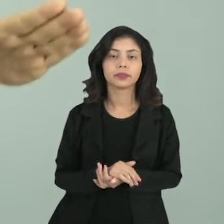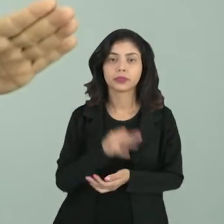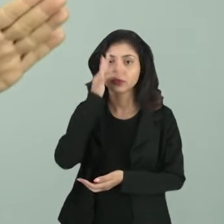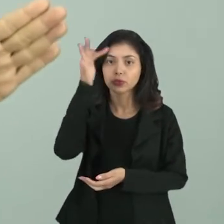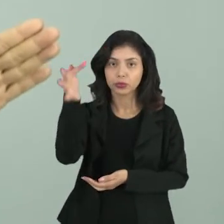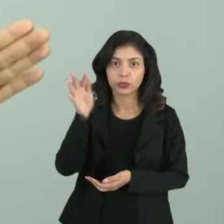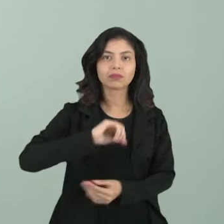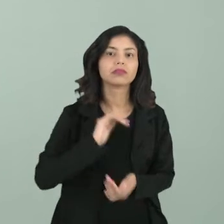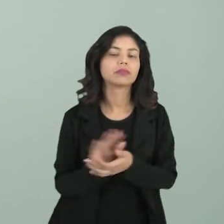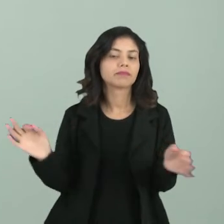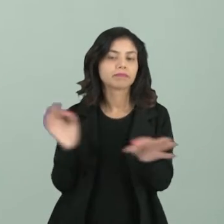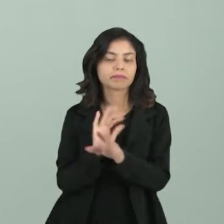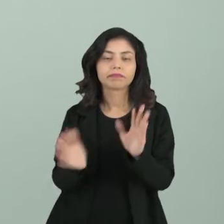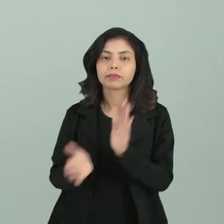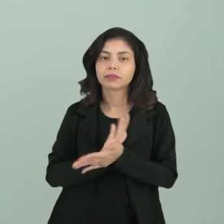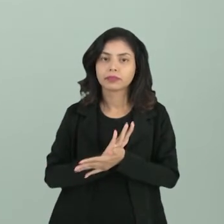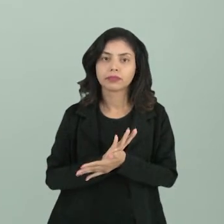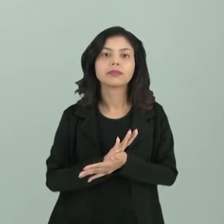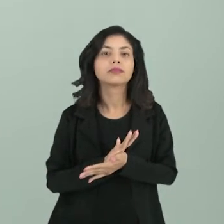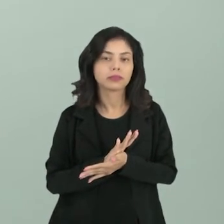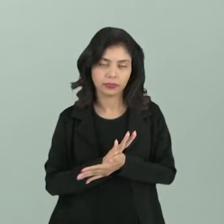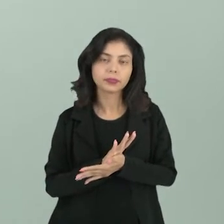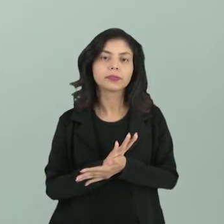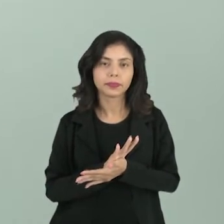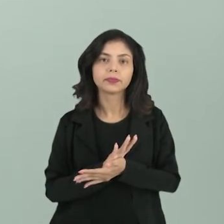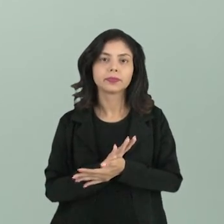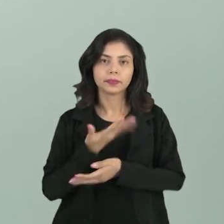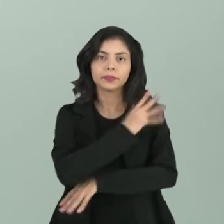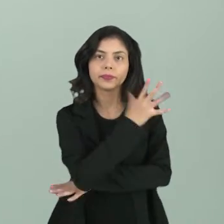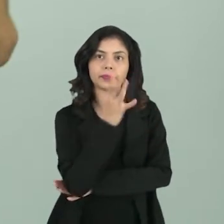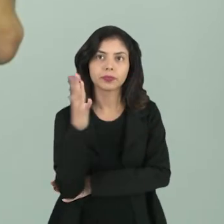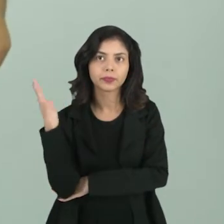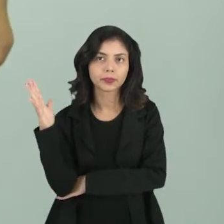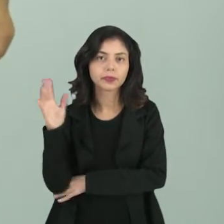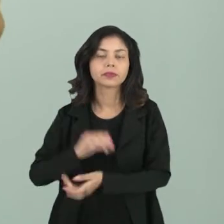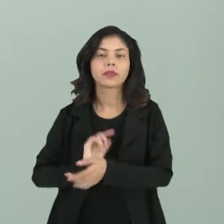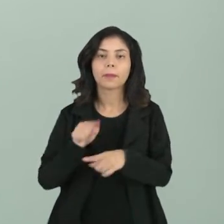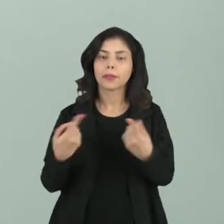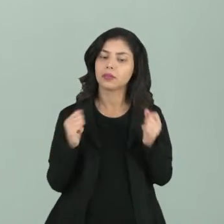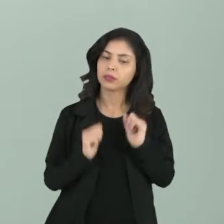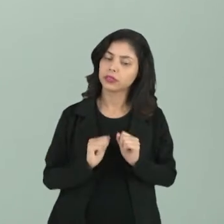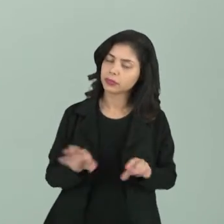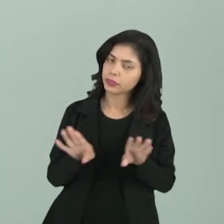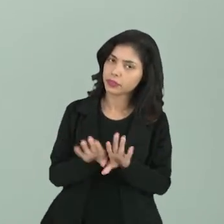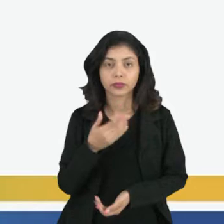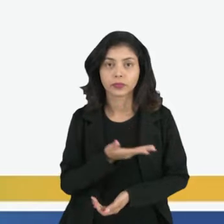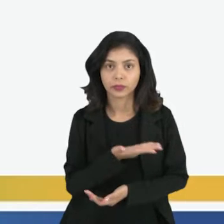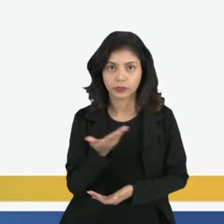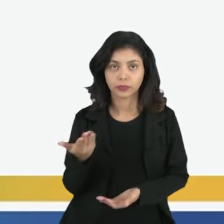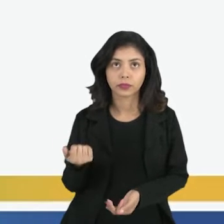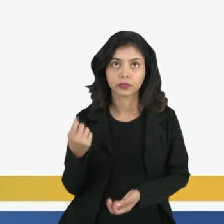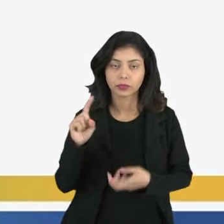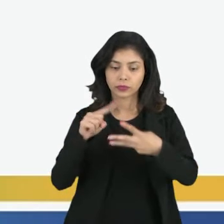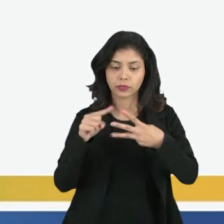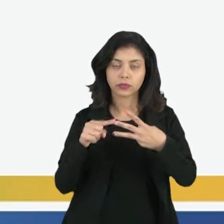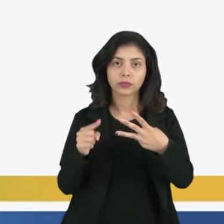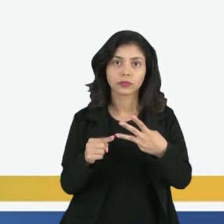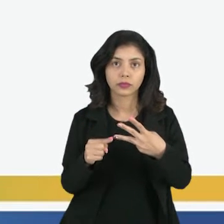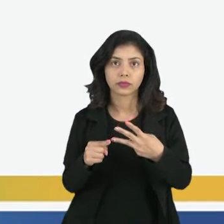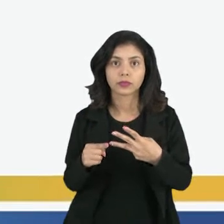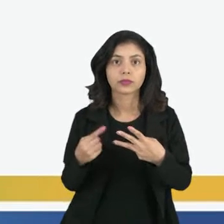o conhecimento, todas as tecnologias, toda a capacidade humana no sentido de